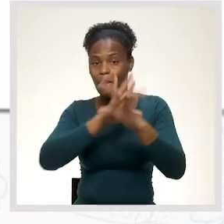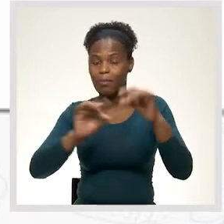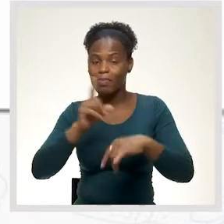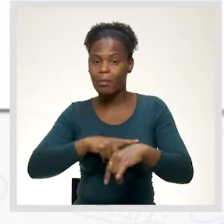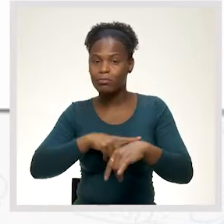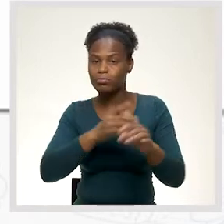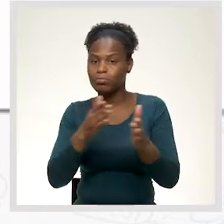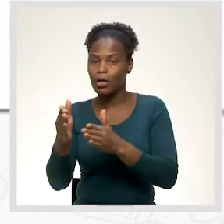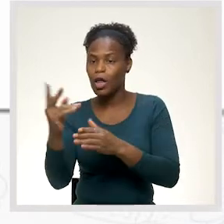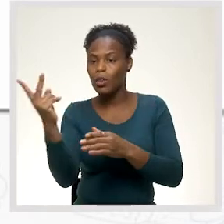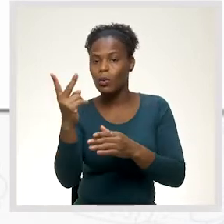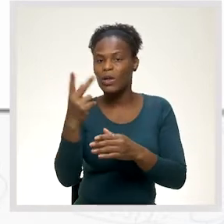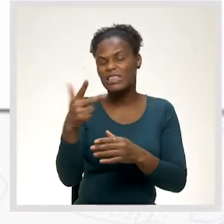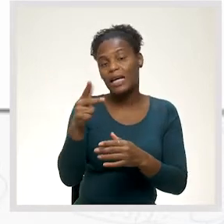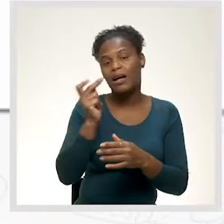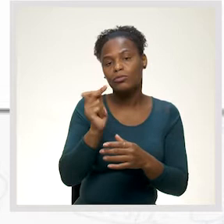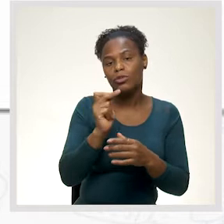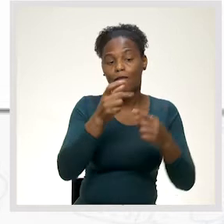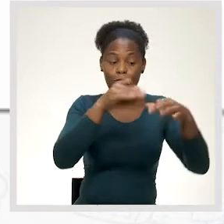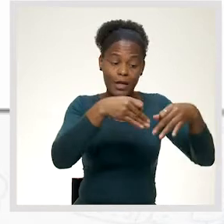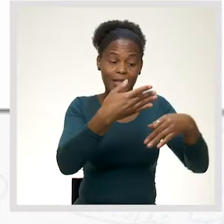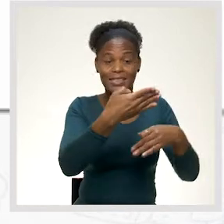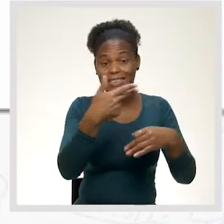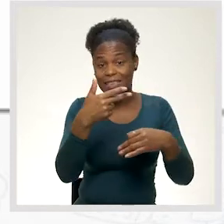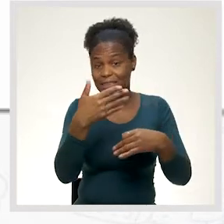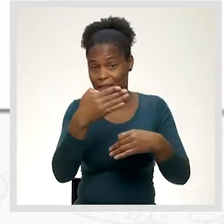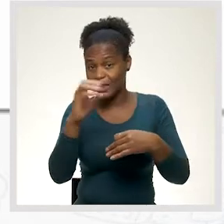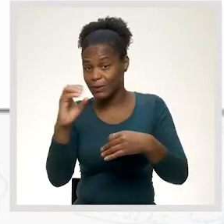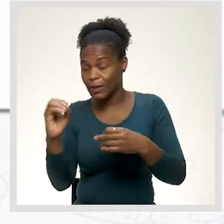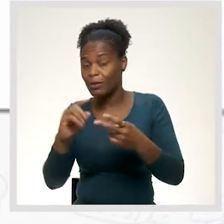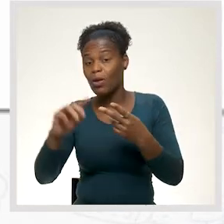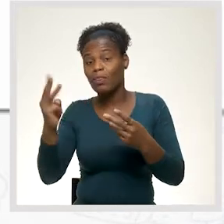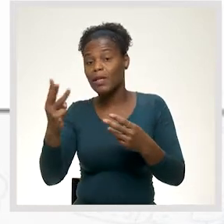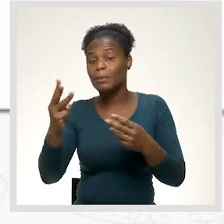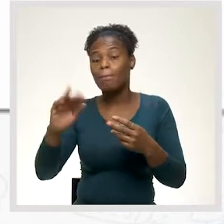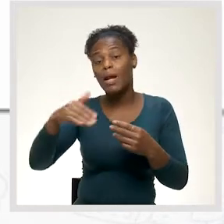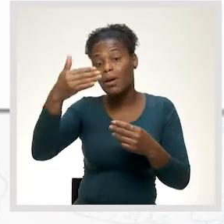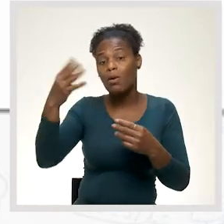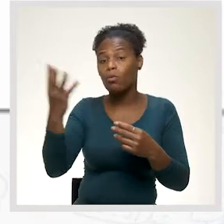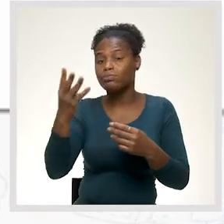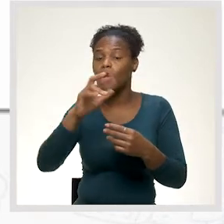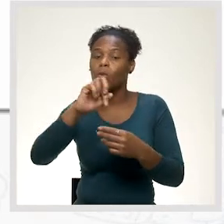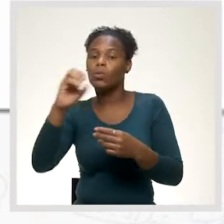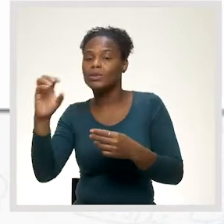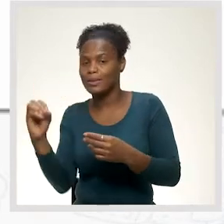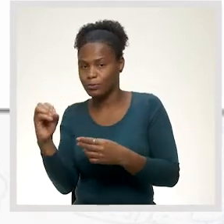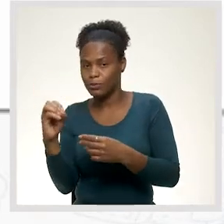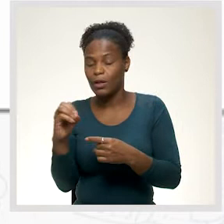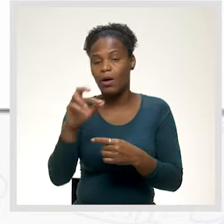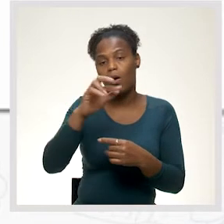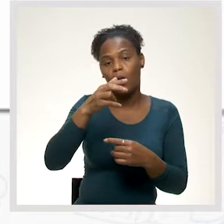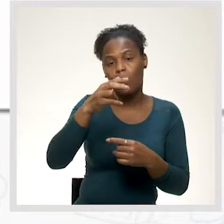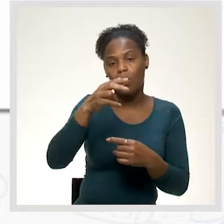que abarca as 2 décadas finais de 700 e os 3 primeiros quartéis de 800. O